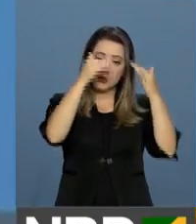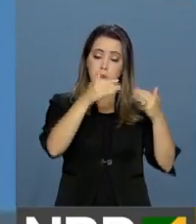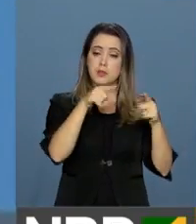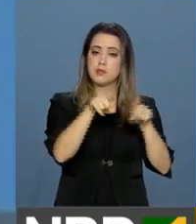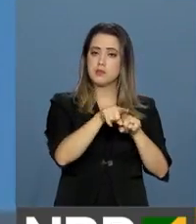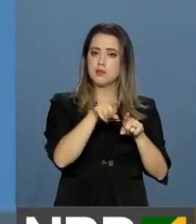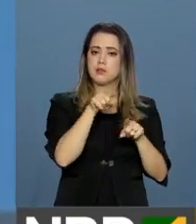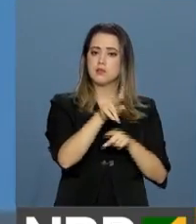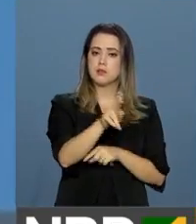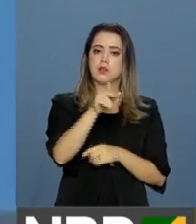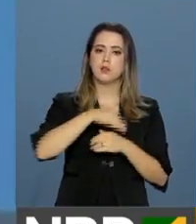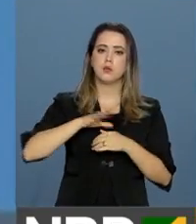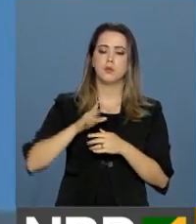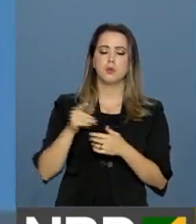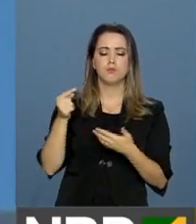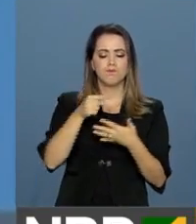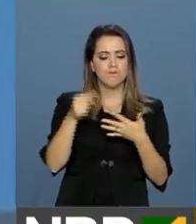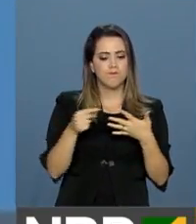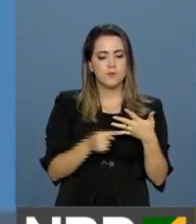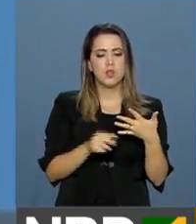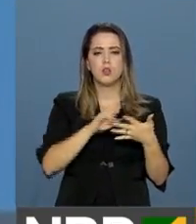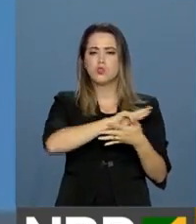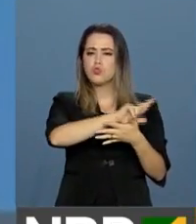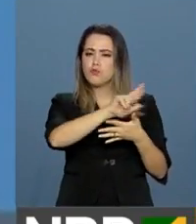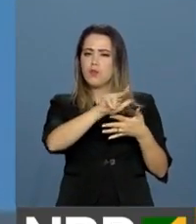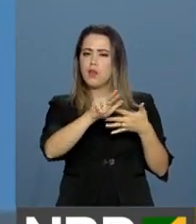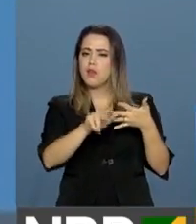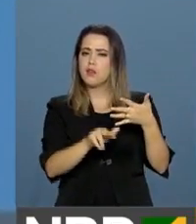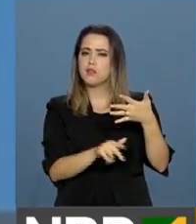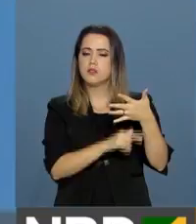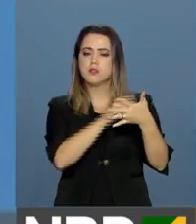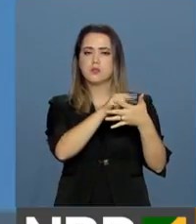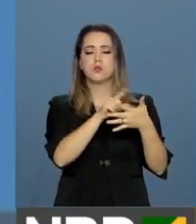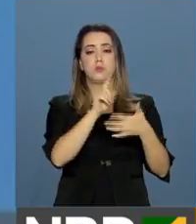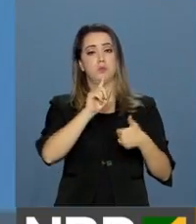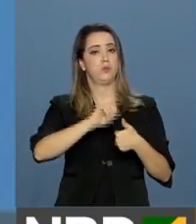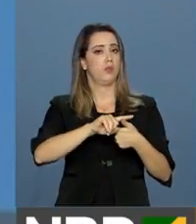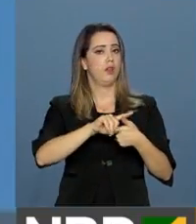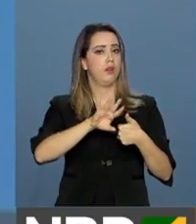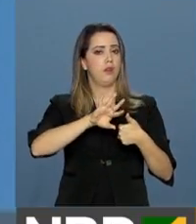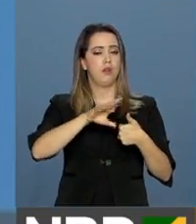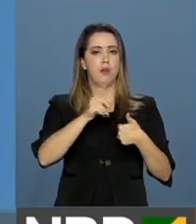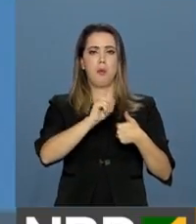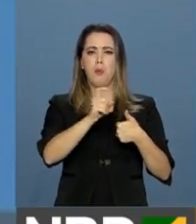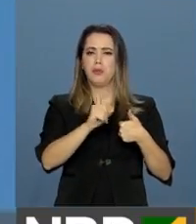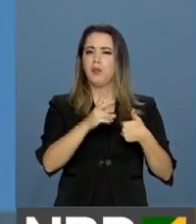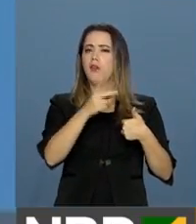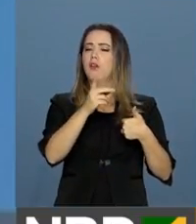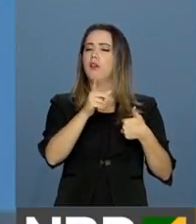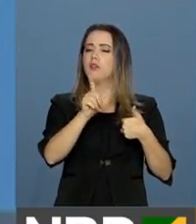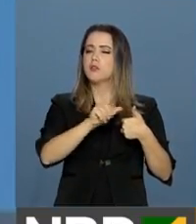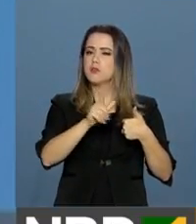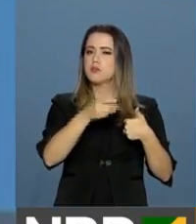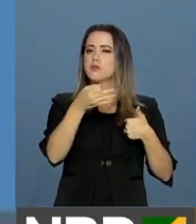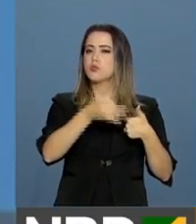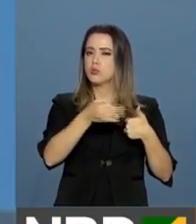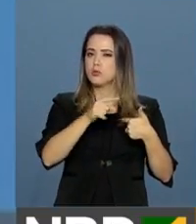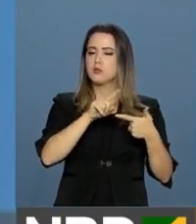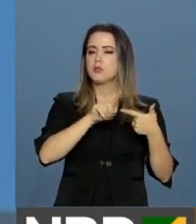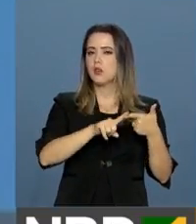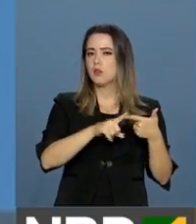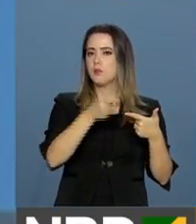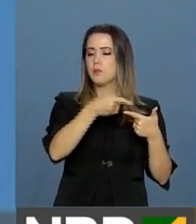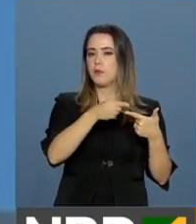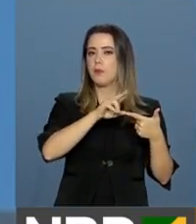separação de poderes é um tonto eu voto direto secreto universal é outro ponto direitos e garantias individuais outro ponto aliás